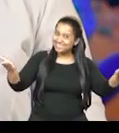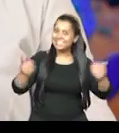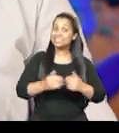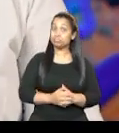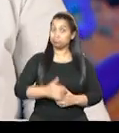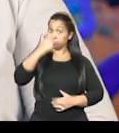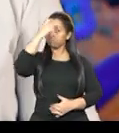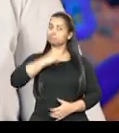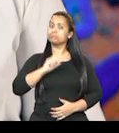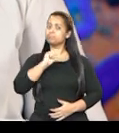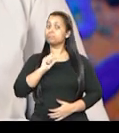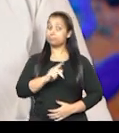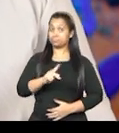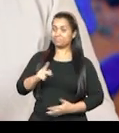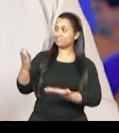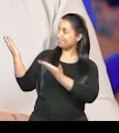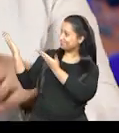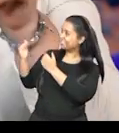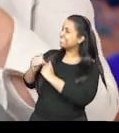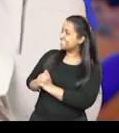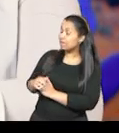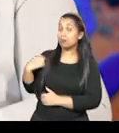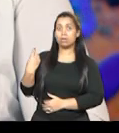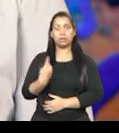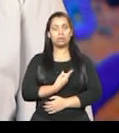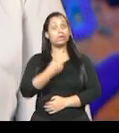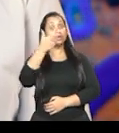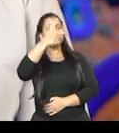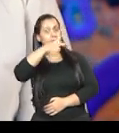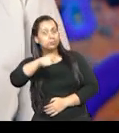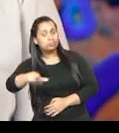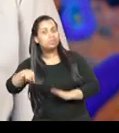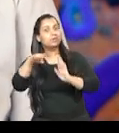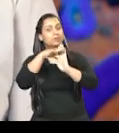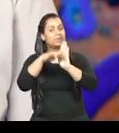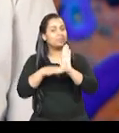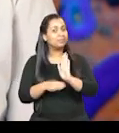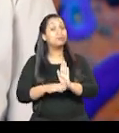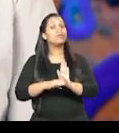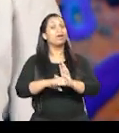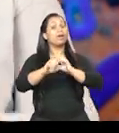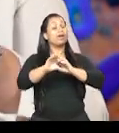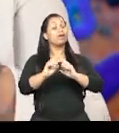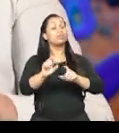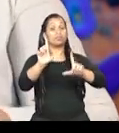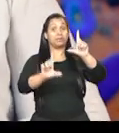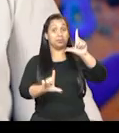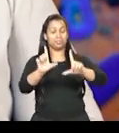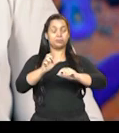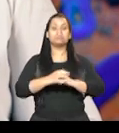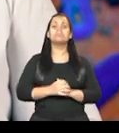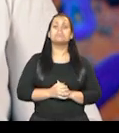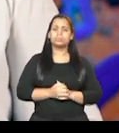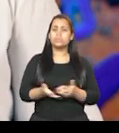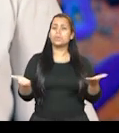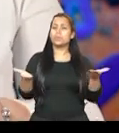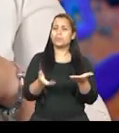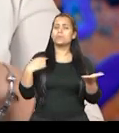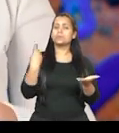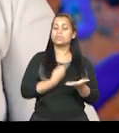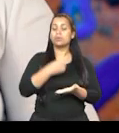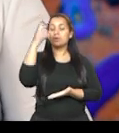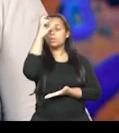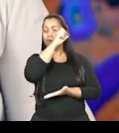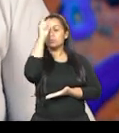pessoal, eu sou a professora Carol e estamos aqui para mais um episódio do programa Educação na TV. No episódio de hoje traremos